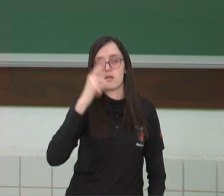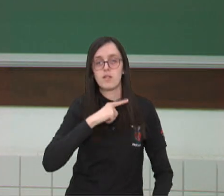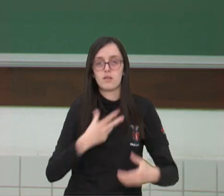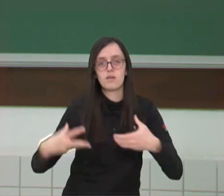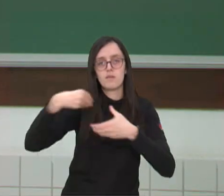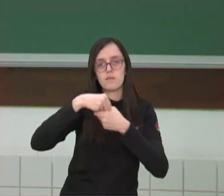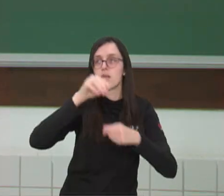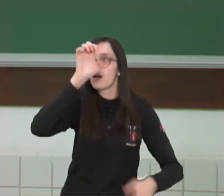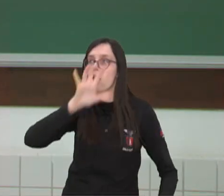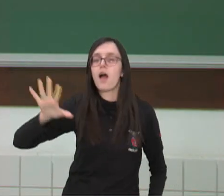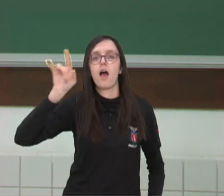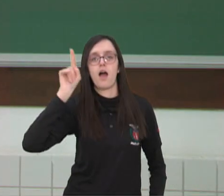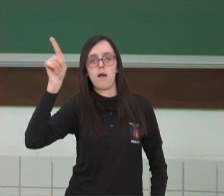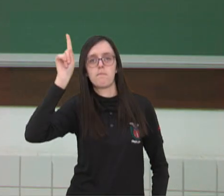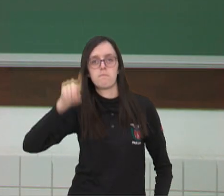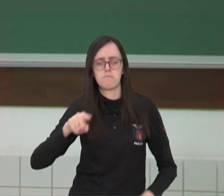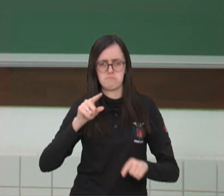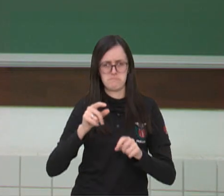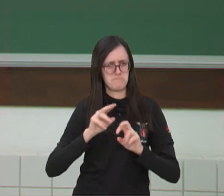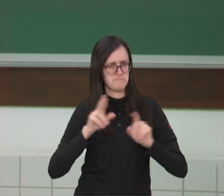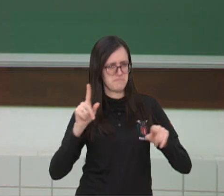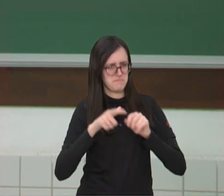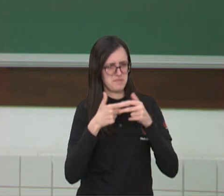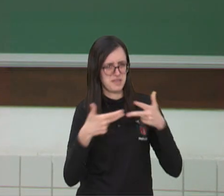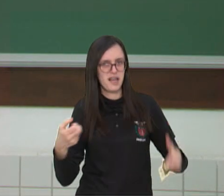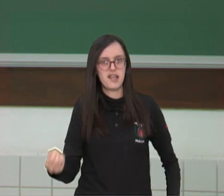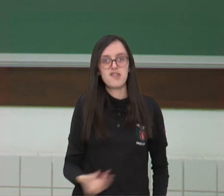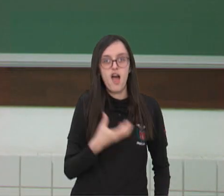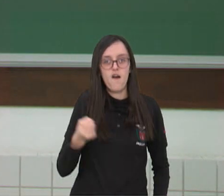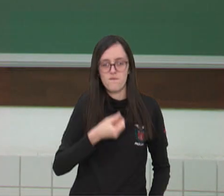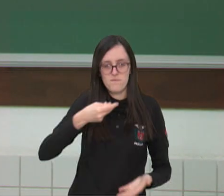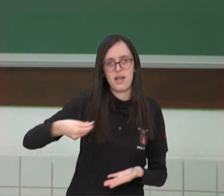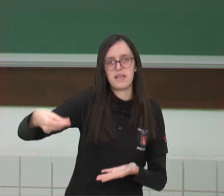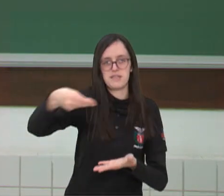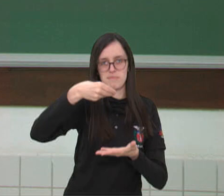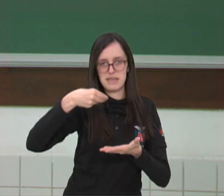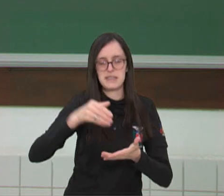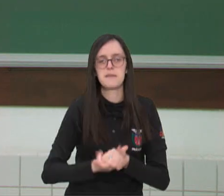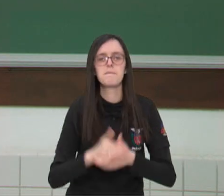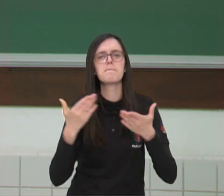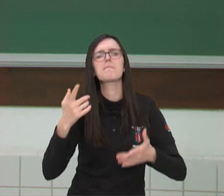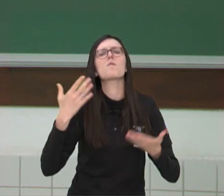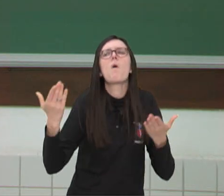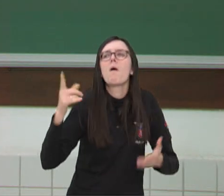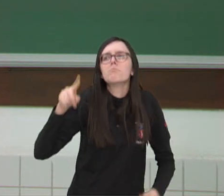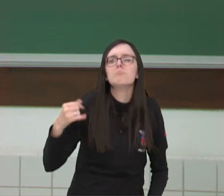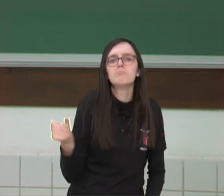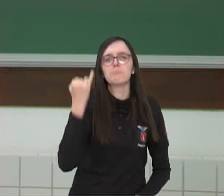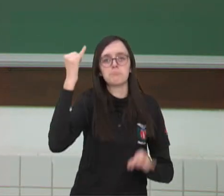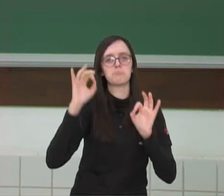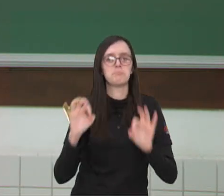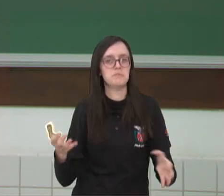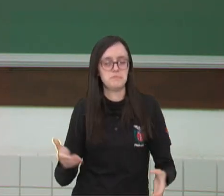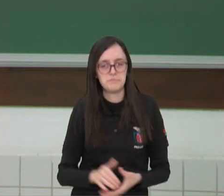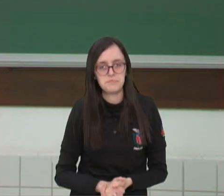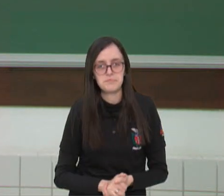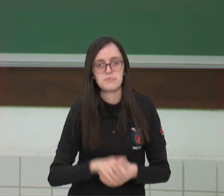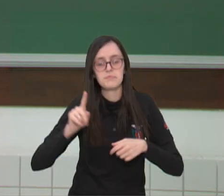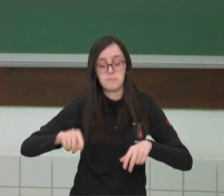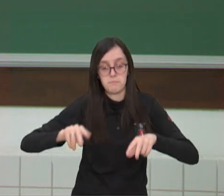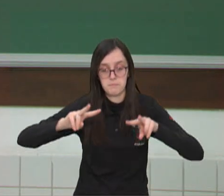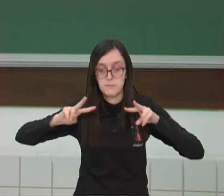mercado europeu, como produtos exóticos, como novas especiarias. Então, qual a importância aí?